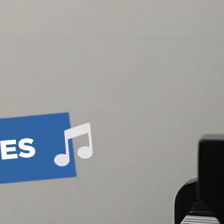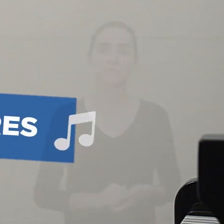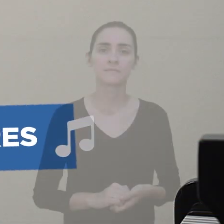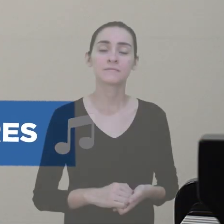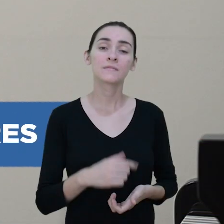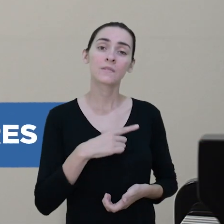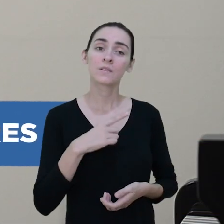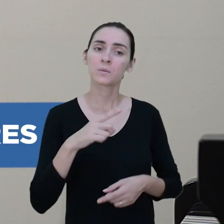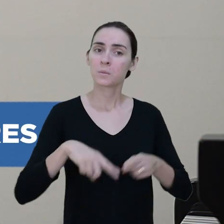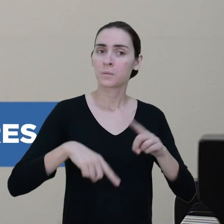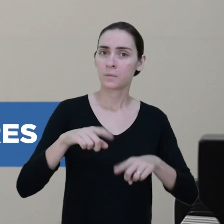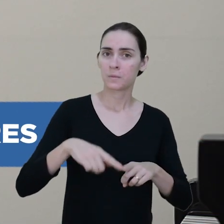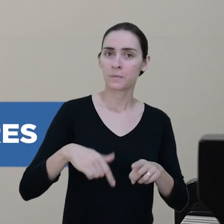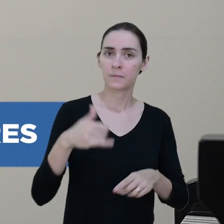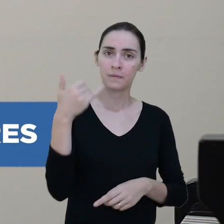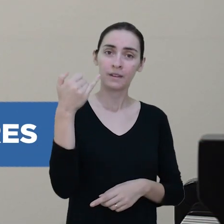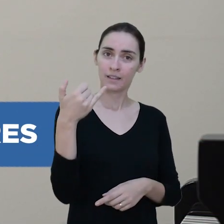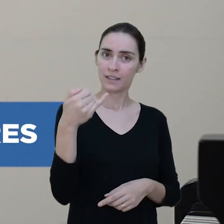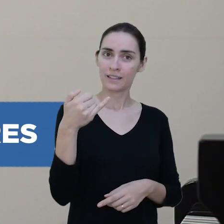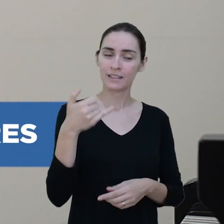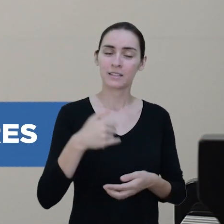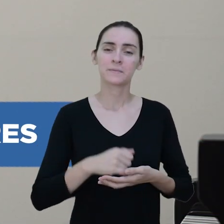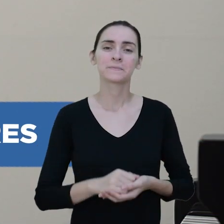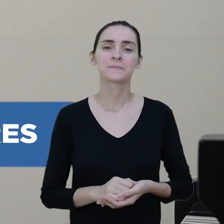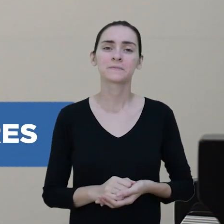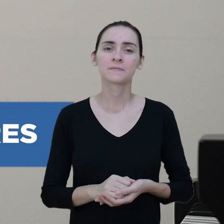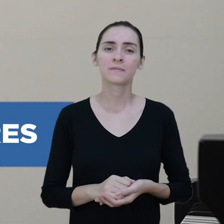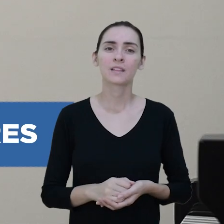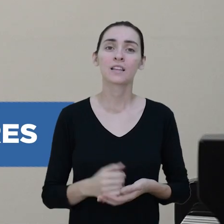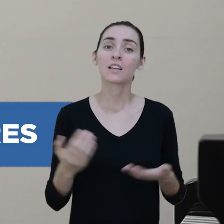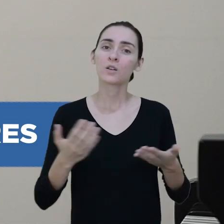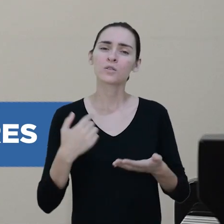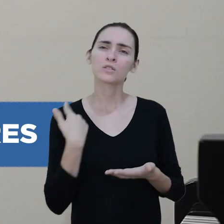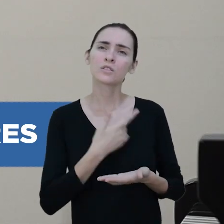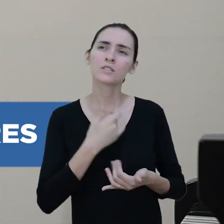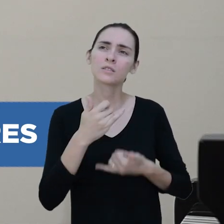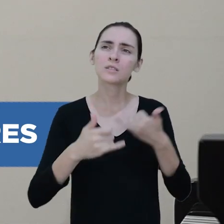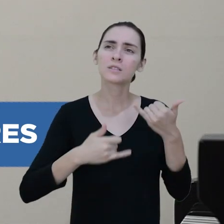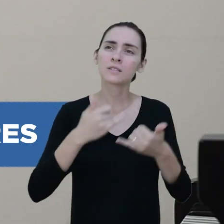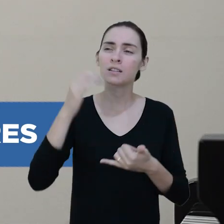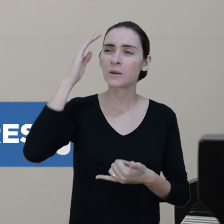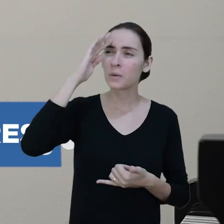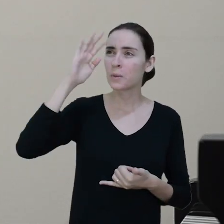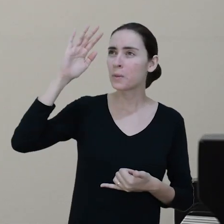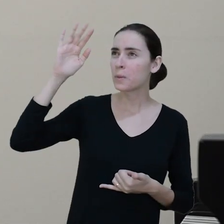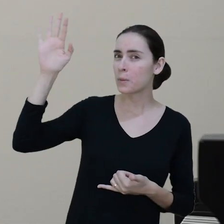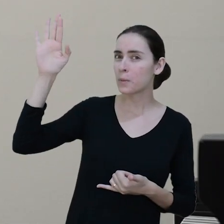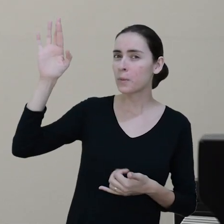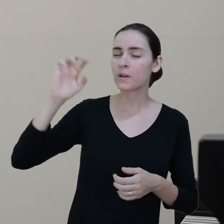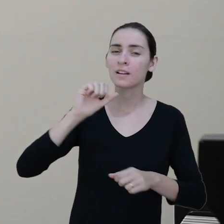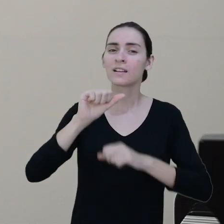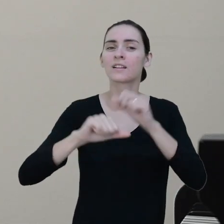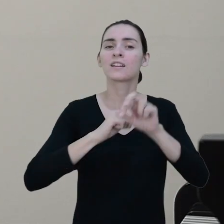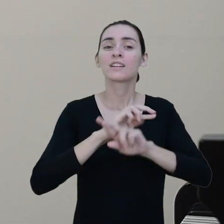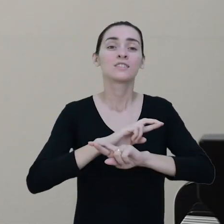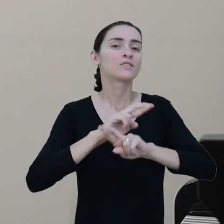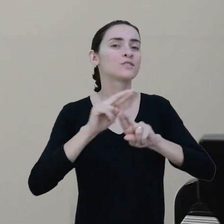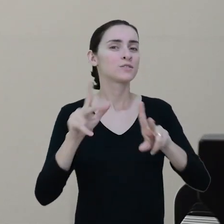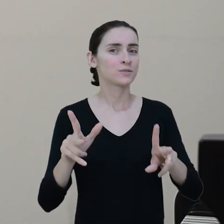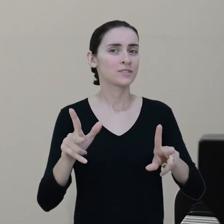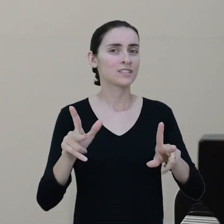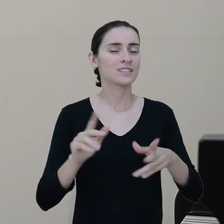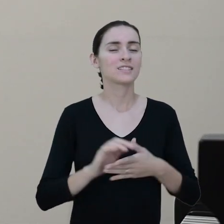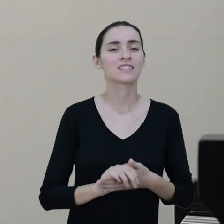Eu tenho aqui um objeto, uma caneta. E na nossa brincadeira de faz de conta, este objeto iria se transformar em outros